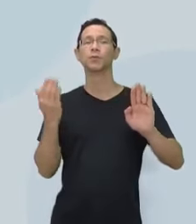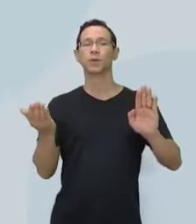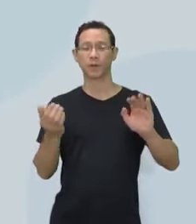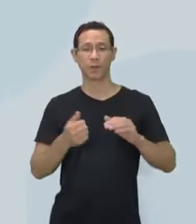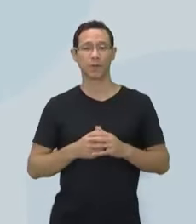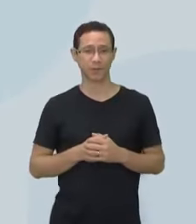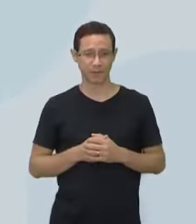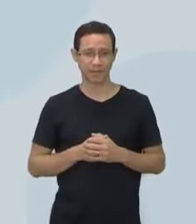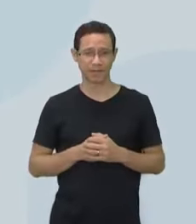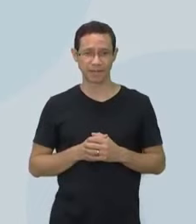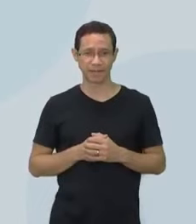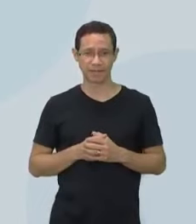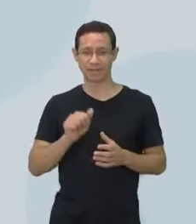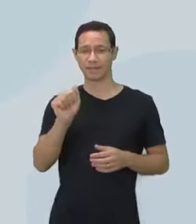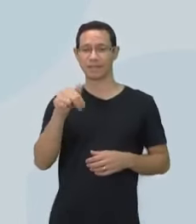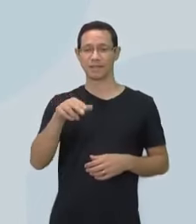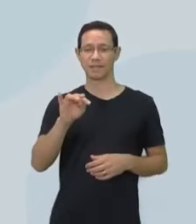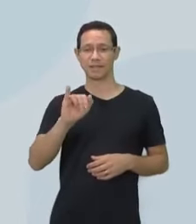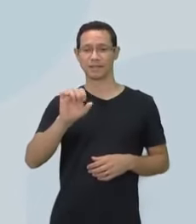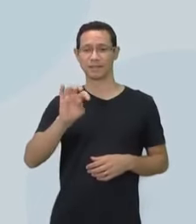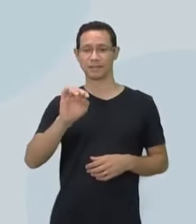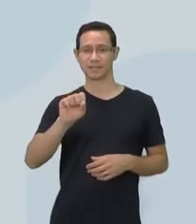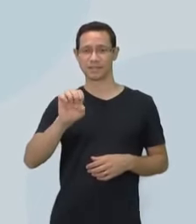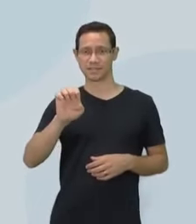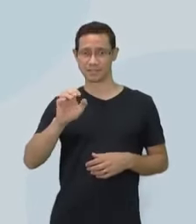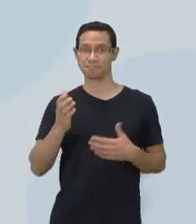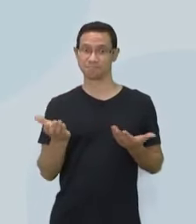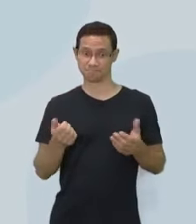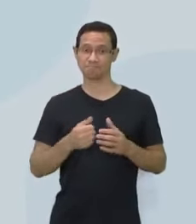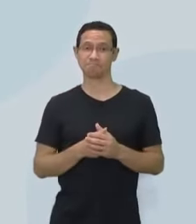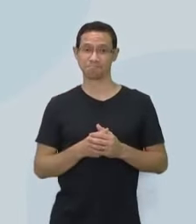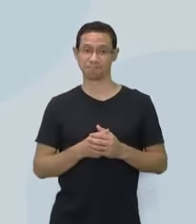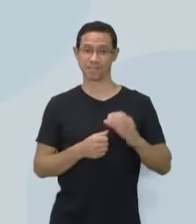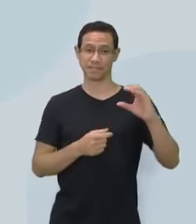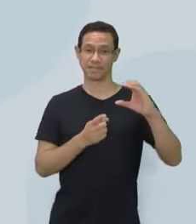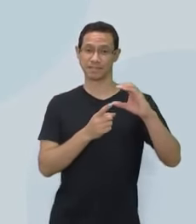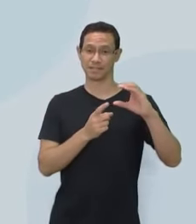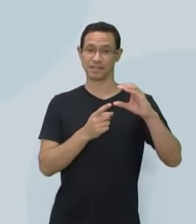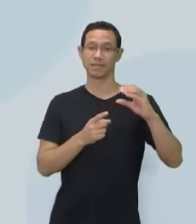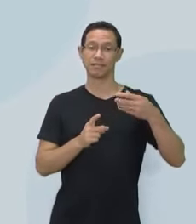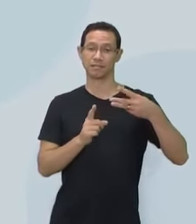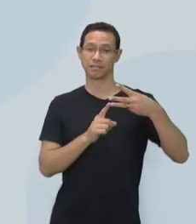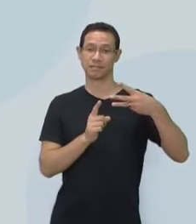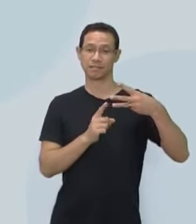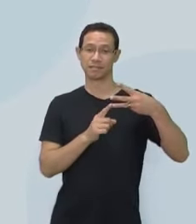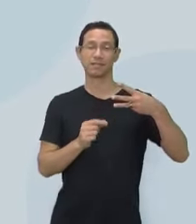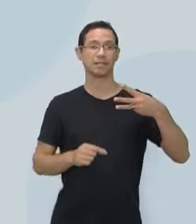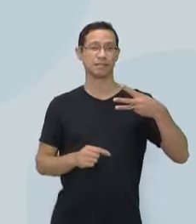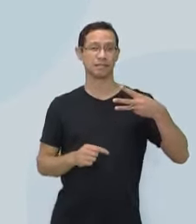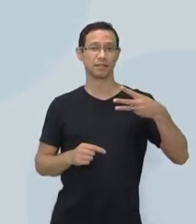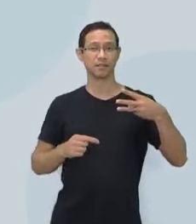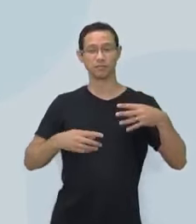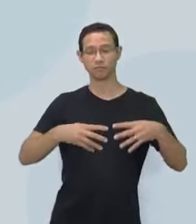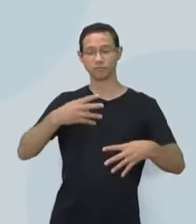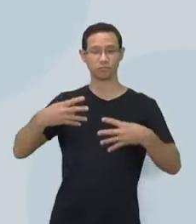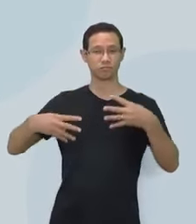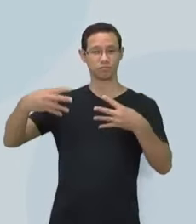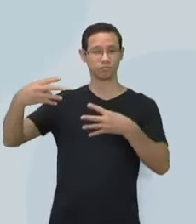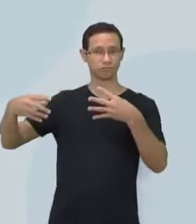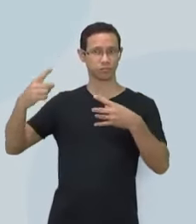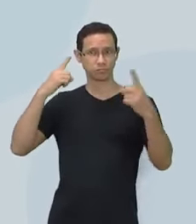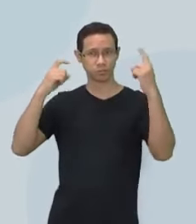linguagem que marcam oposição? Antítese, paradoxo. C. Qual é a figura de linguagem que representa um